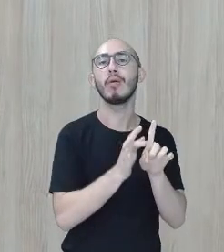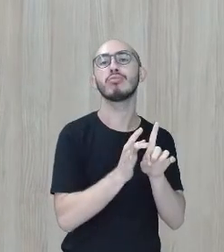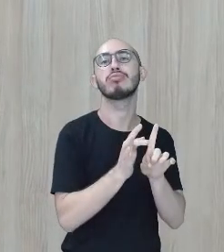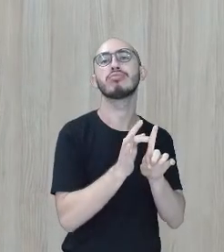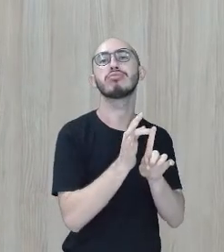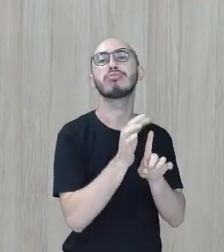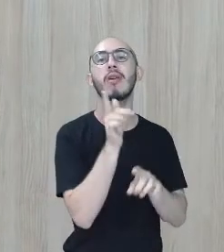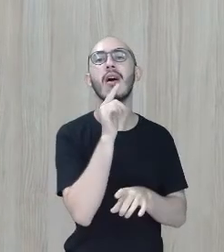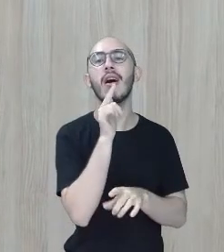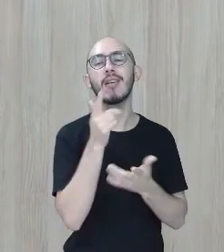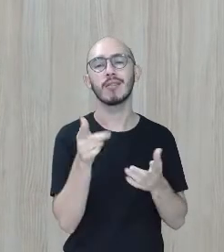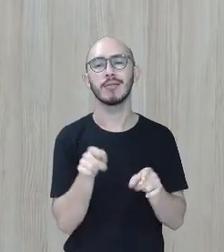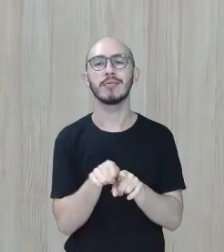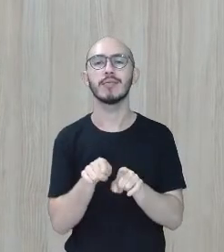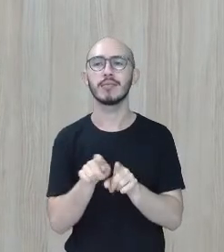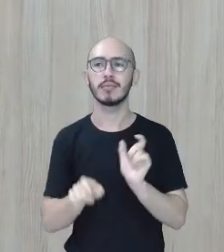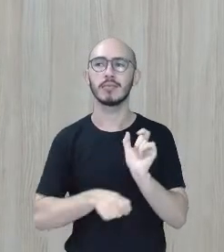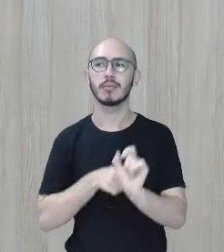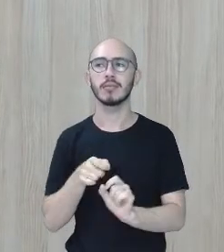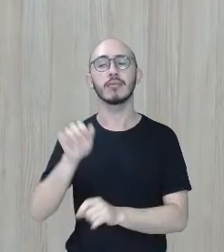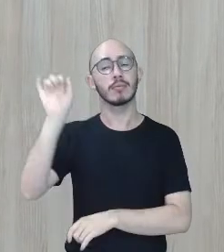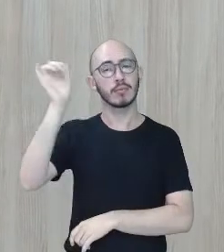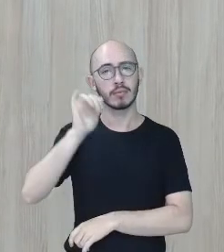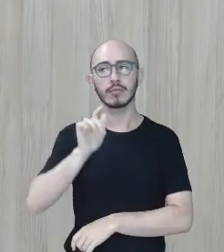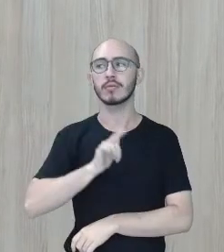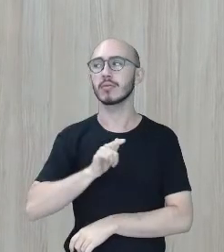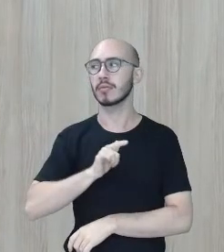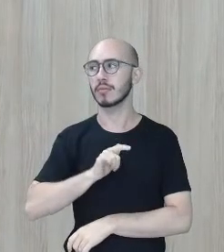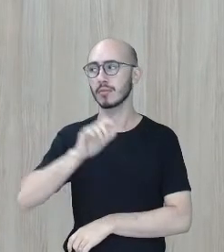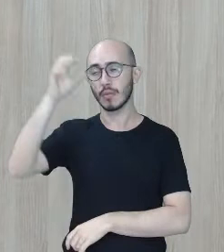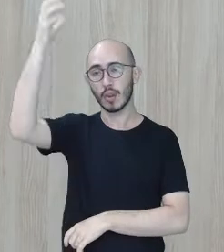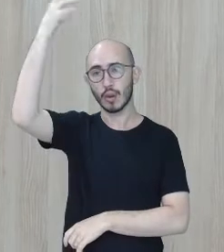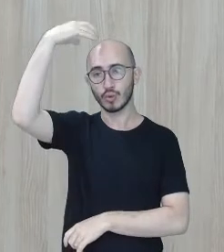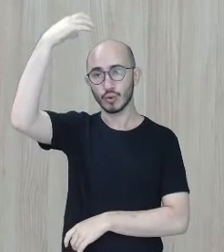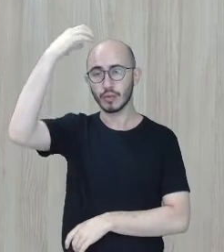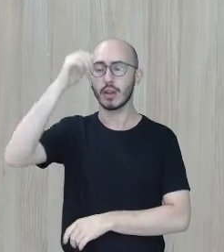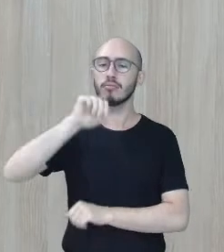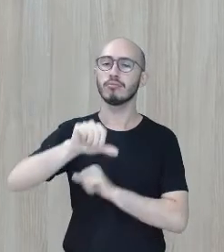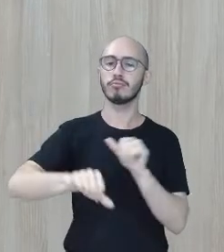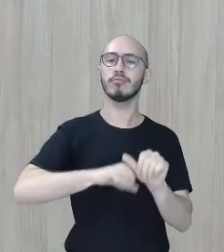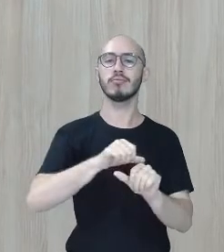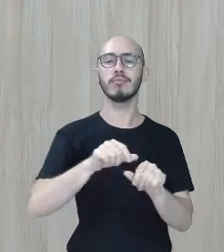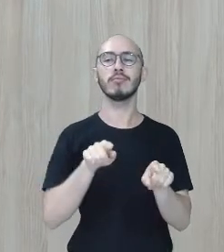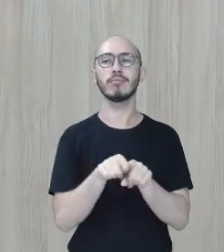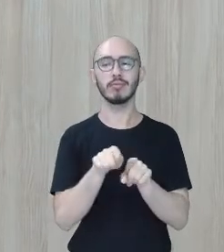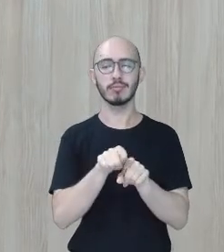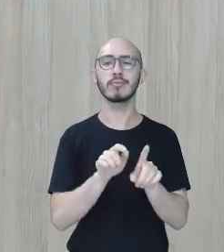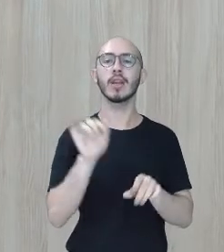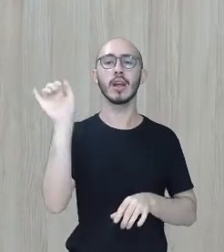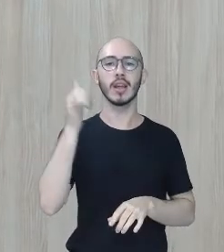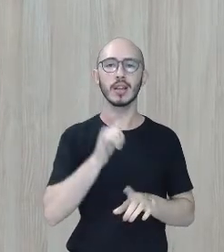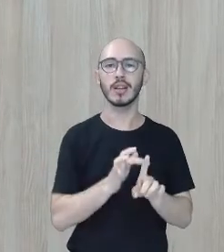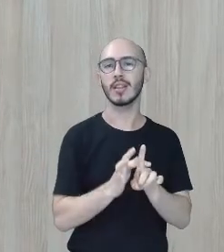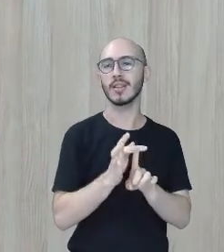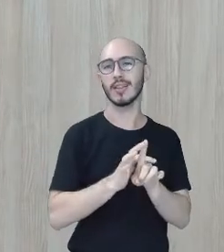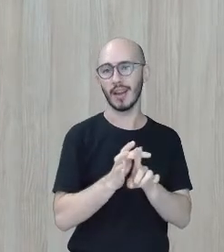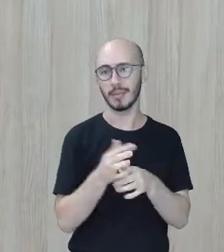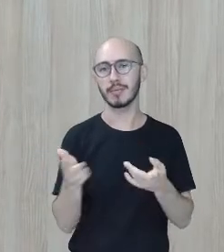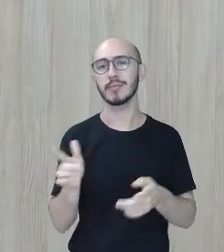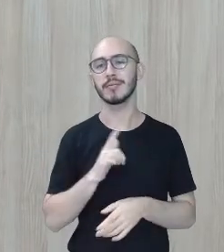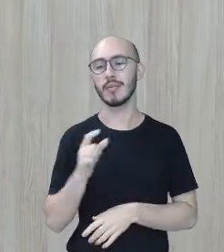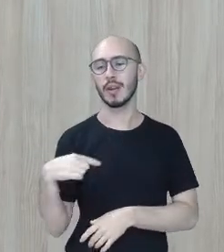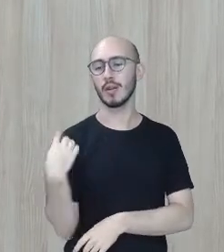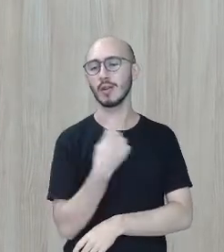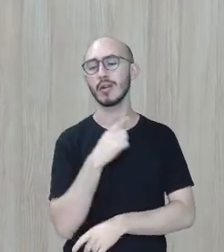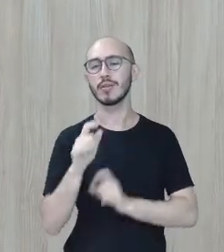Então, a energia elétrica, com a resistência que existe no chuveiro, é transformada em energia térmica e